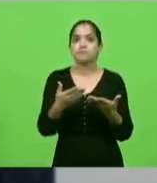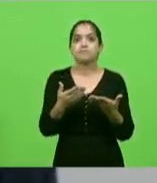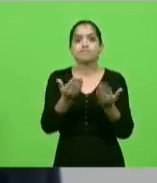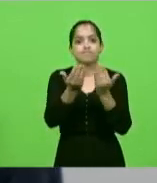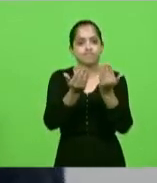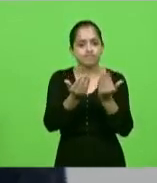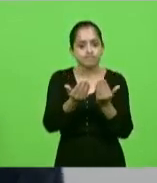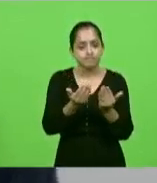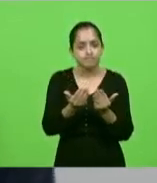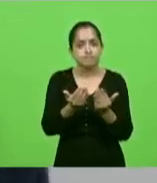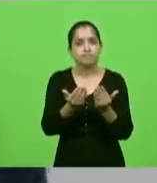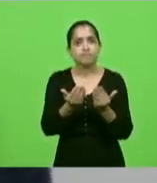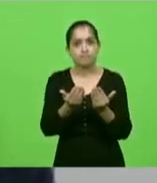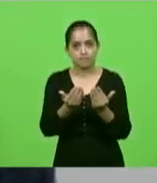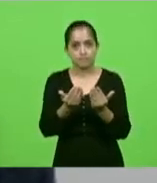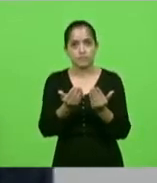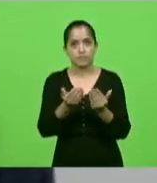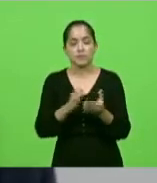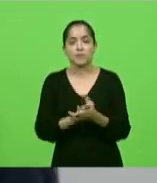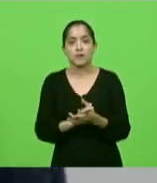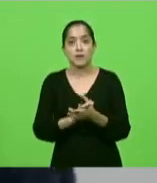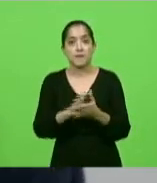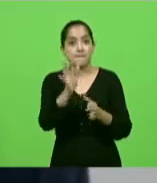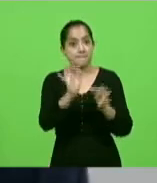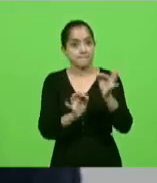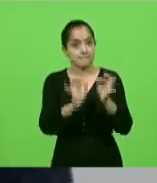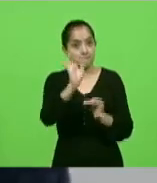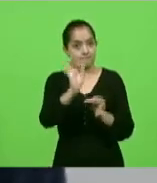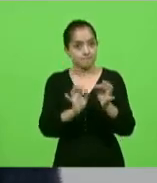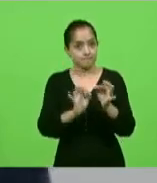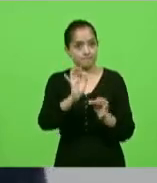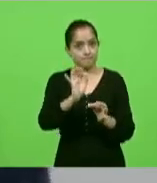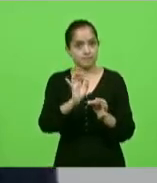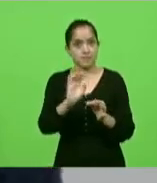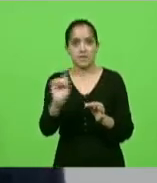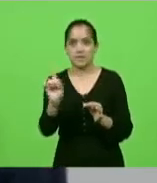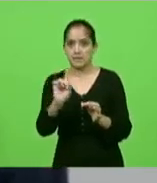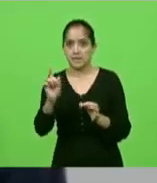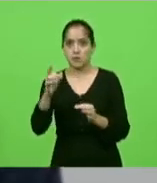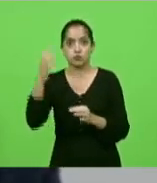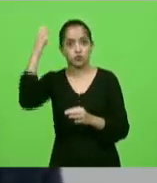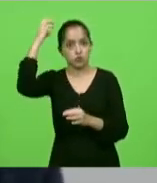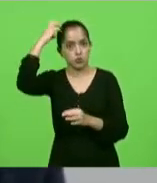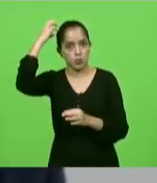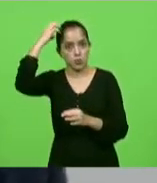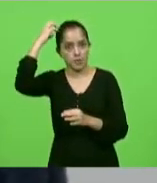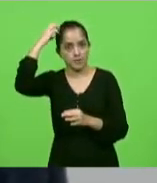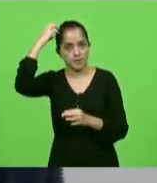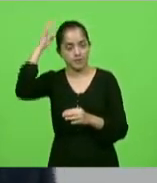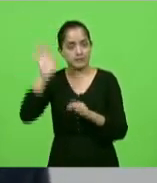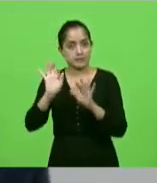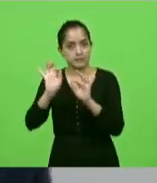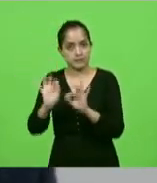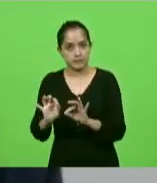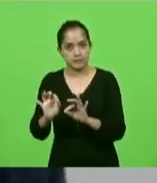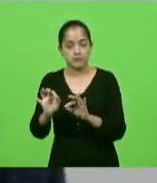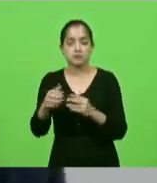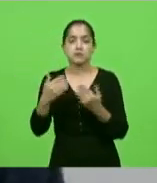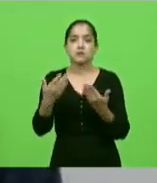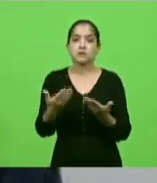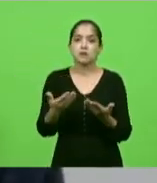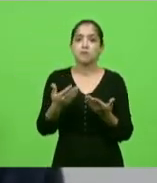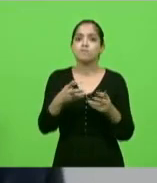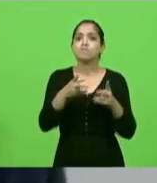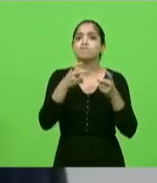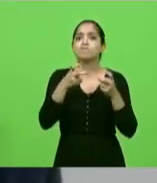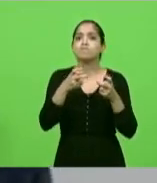tratando de mero juízo de plausibilidade jurídica e não de culpabilidade, ou seja, de certeza, é que percebo que